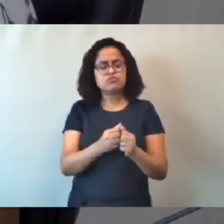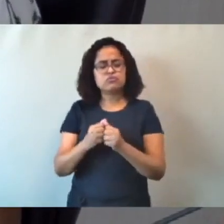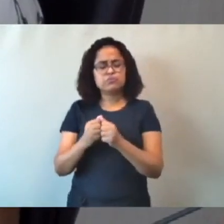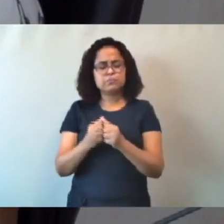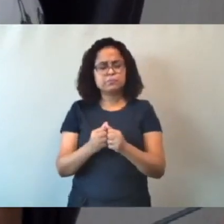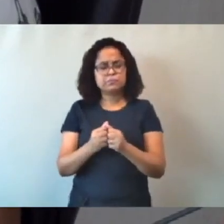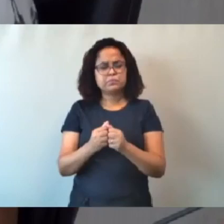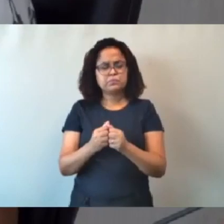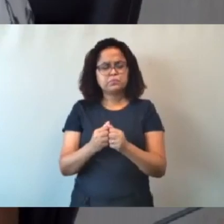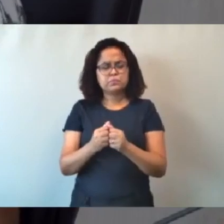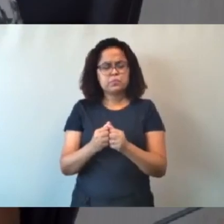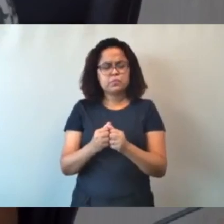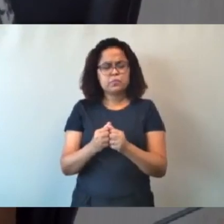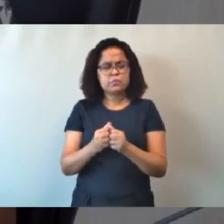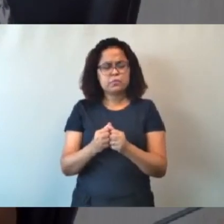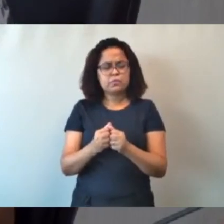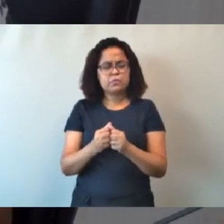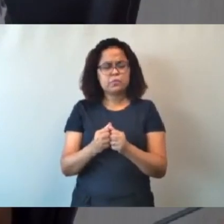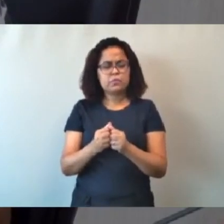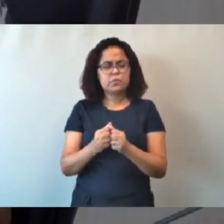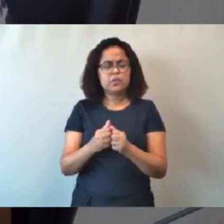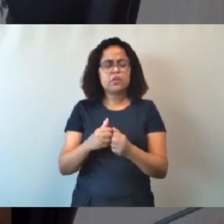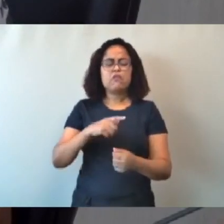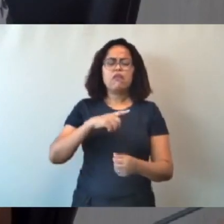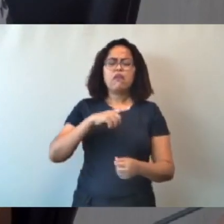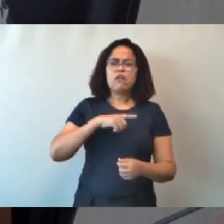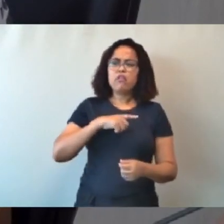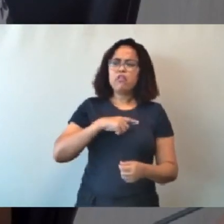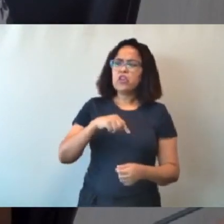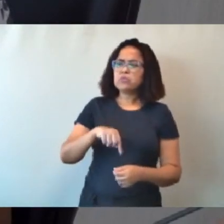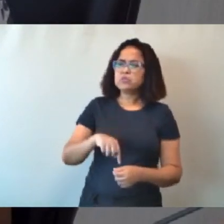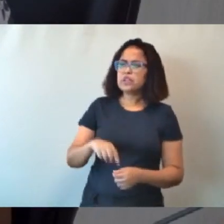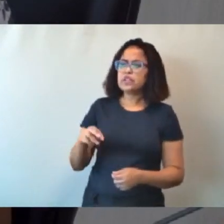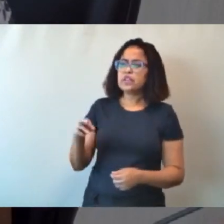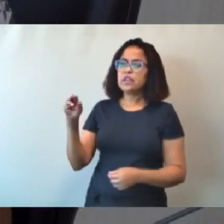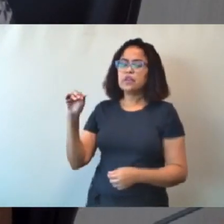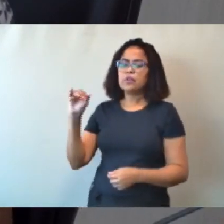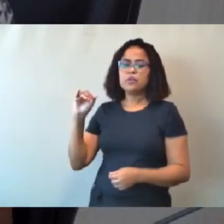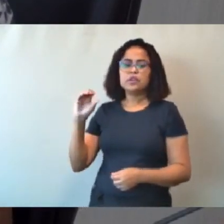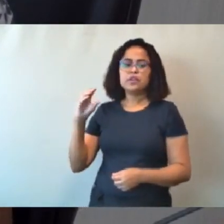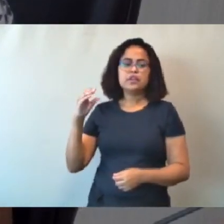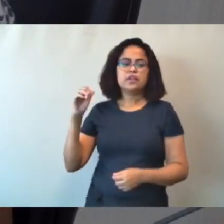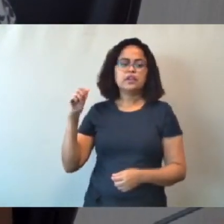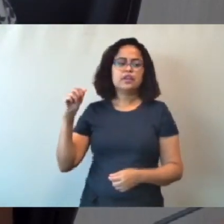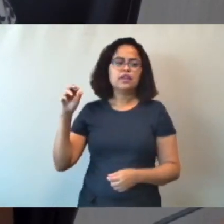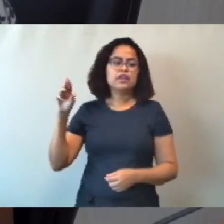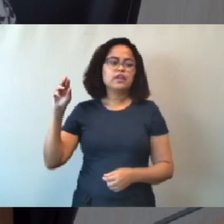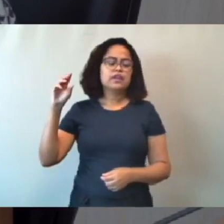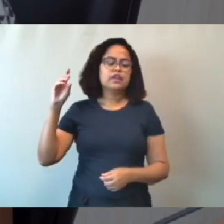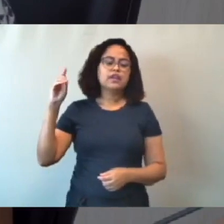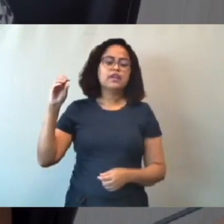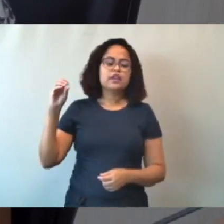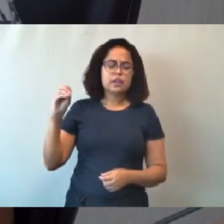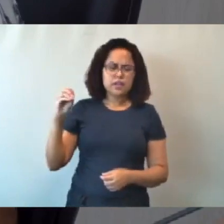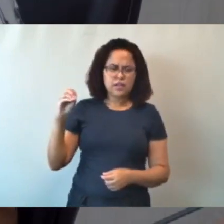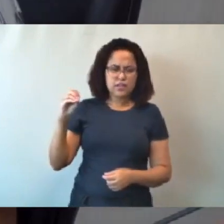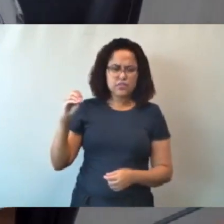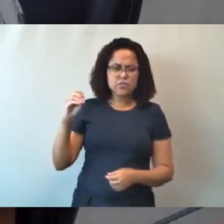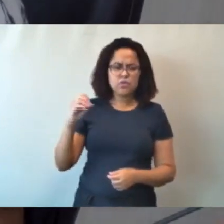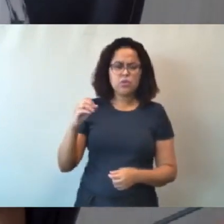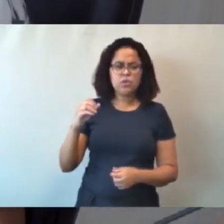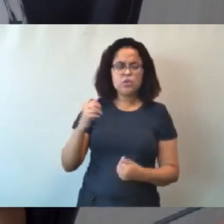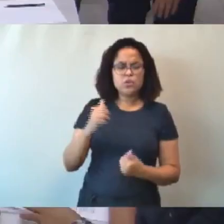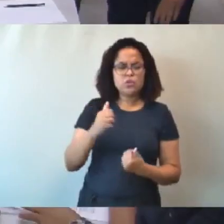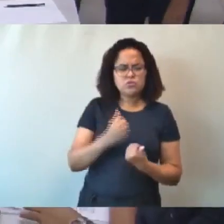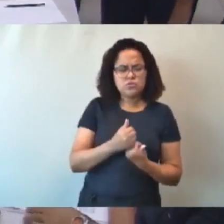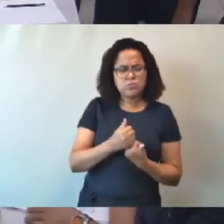Nós temos aqui também Ricardo Alves Godoy, do BH Trans, supervisor de projetos viários.